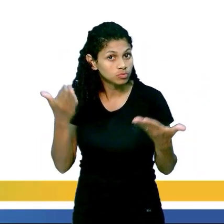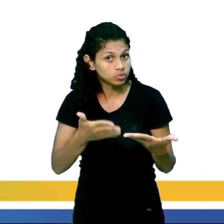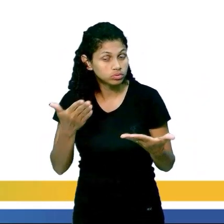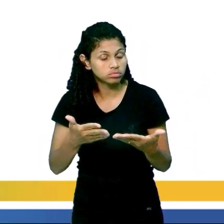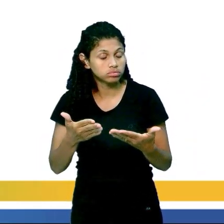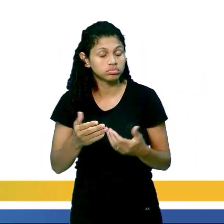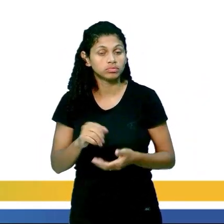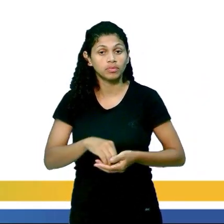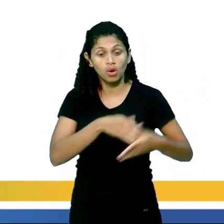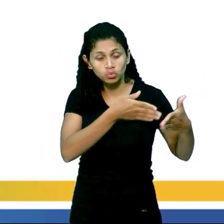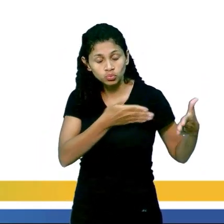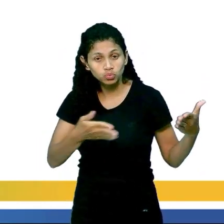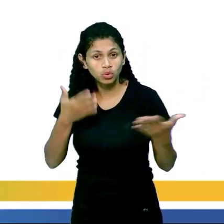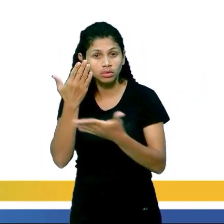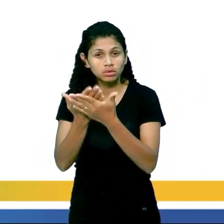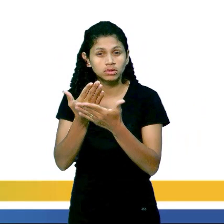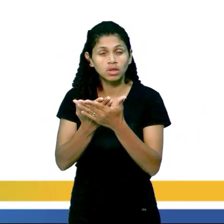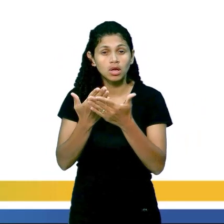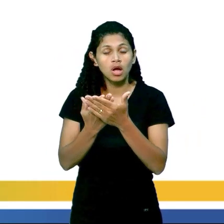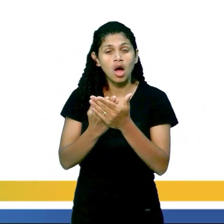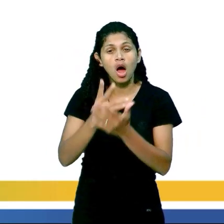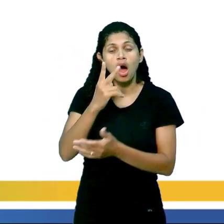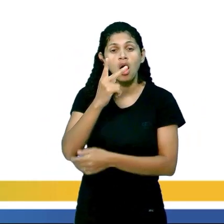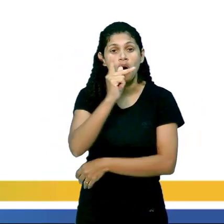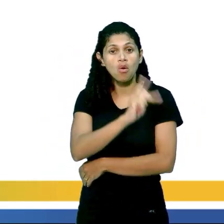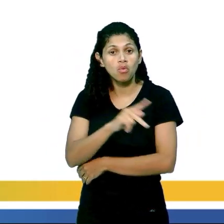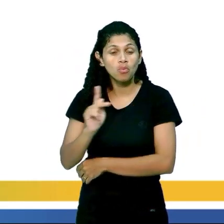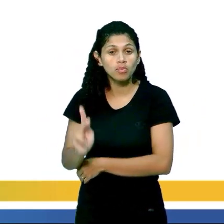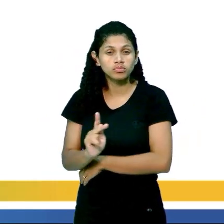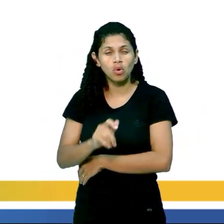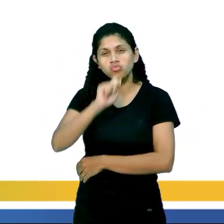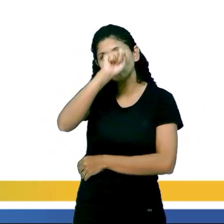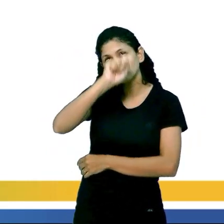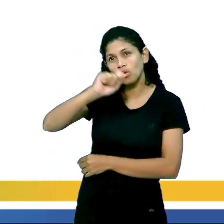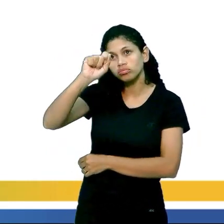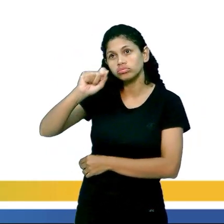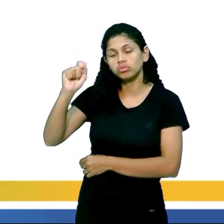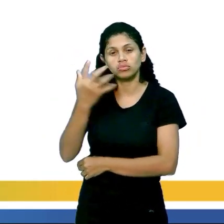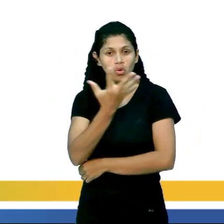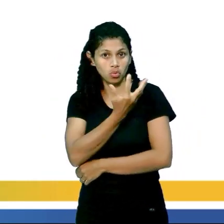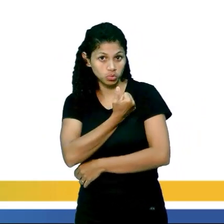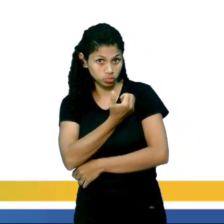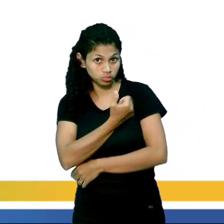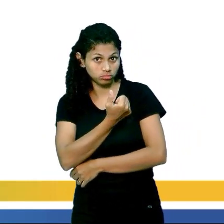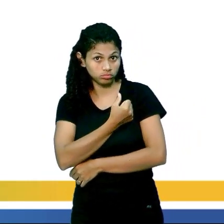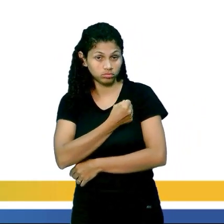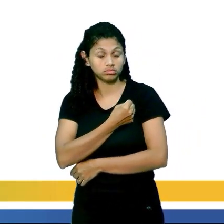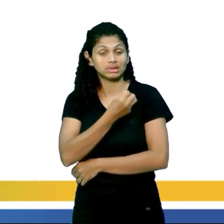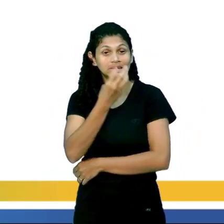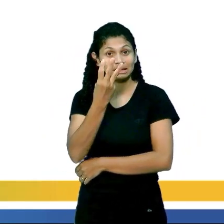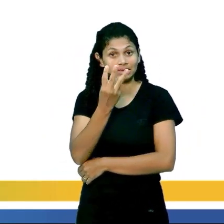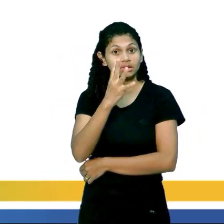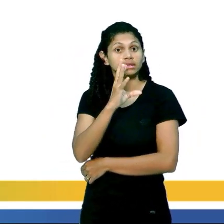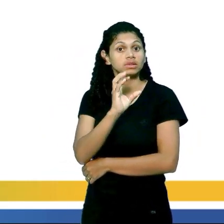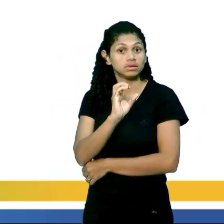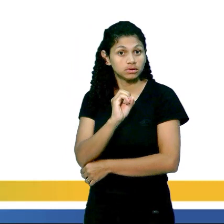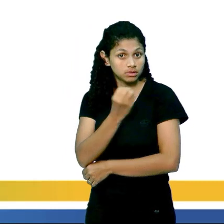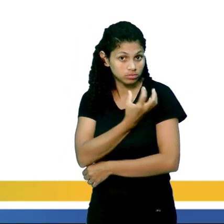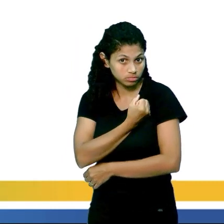aula, o professor Paulo escreveu na lousa uma sequência numérica com 30 números pares